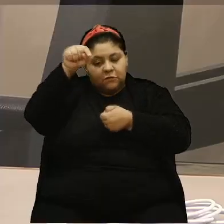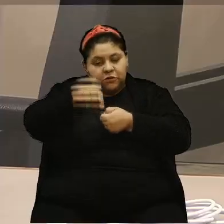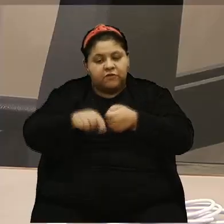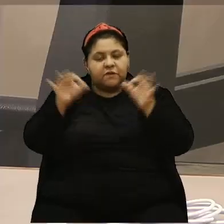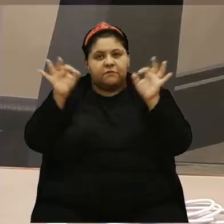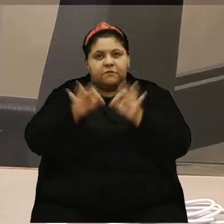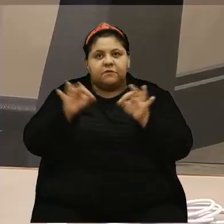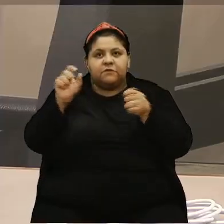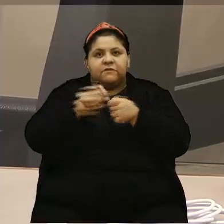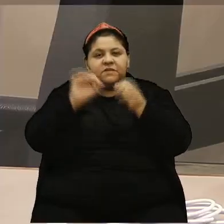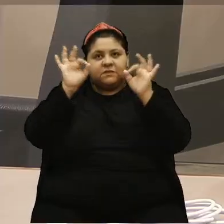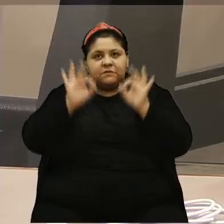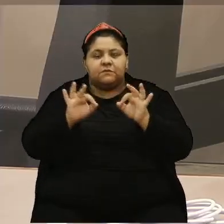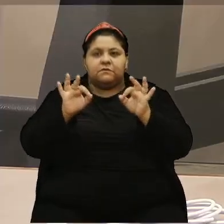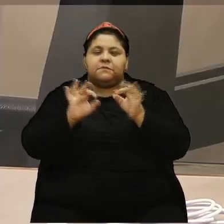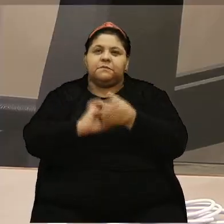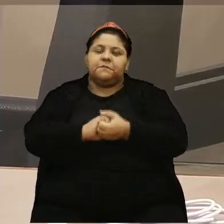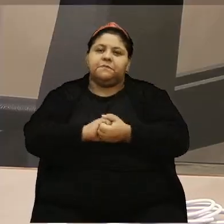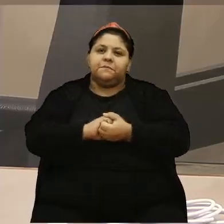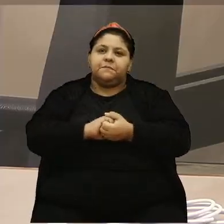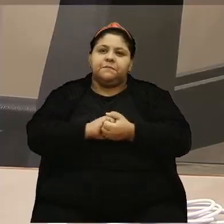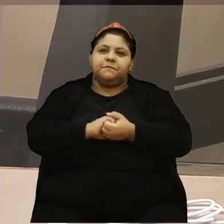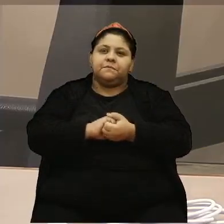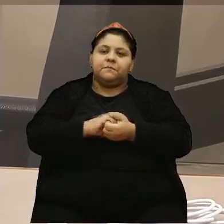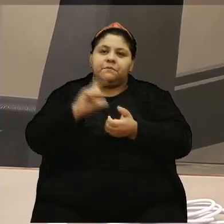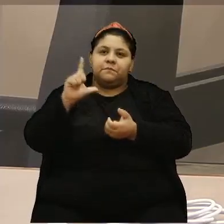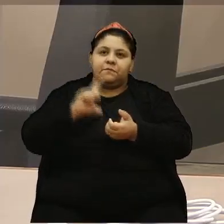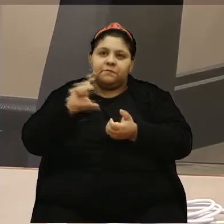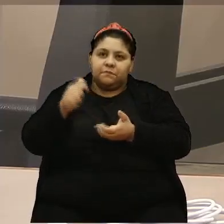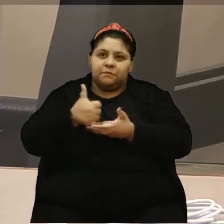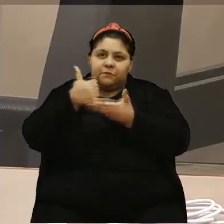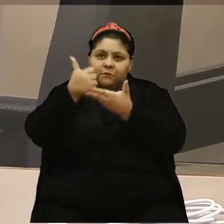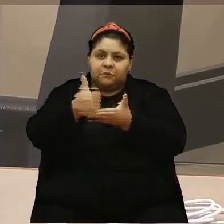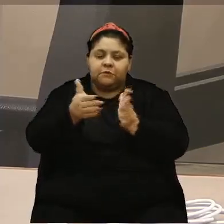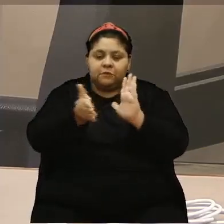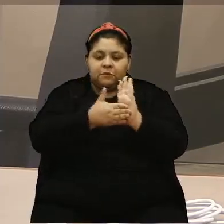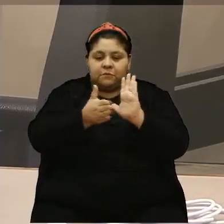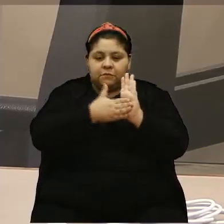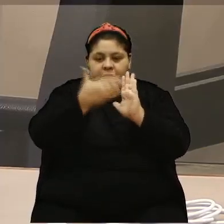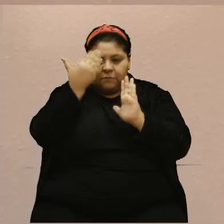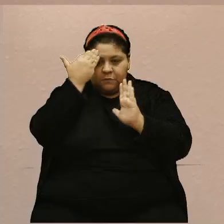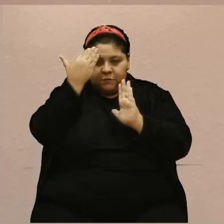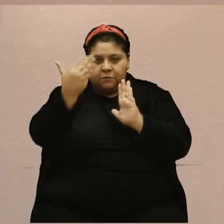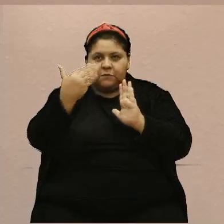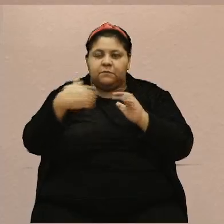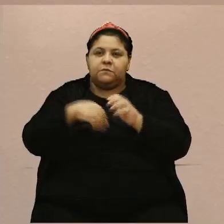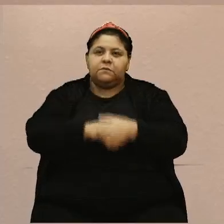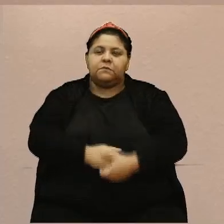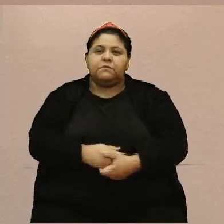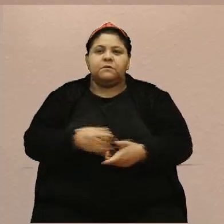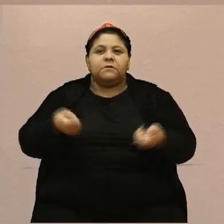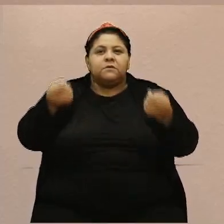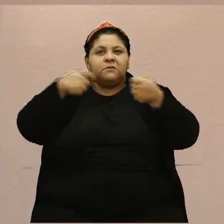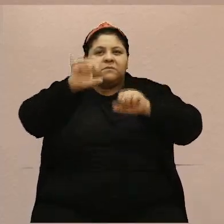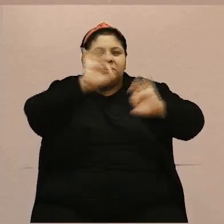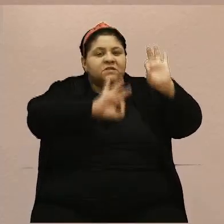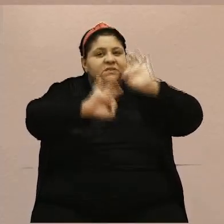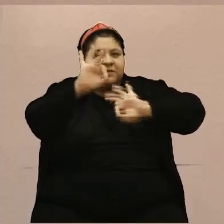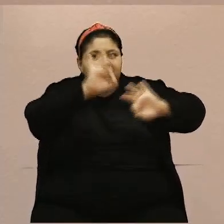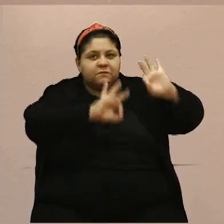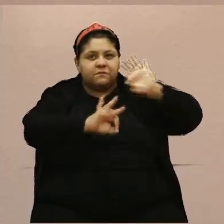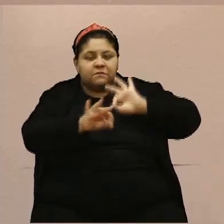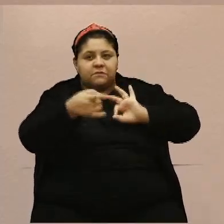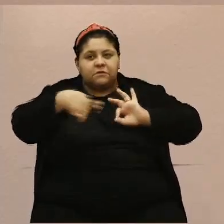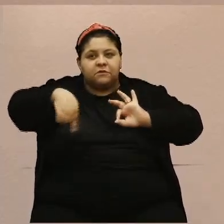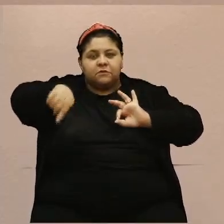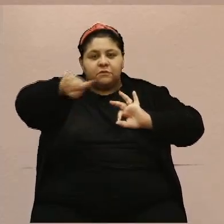né? Fazer justiça, né? Então, contem comigo aí nas cobranças. Obrigado. É isso mesmo, vereador Iago, precisa ser planejado, né? A